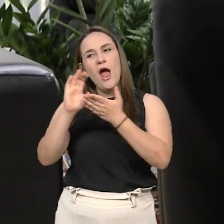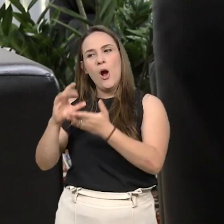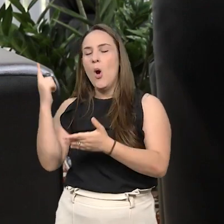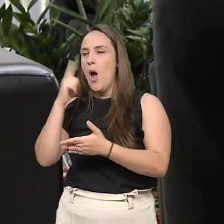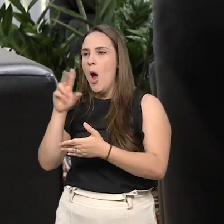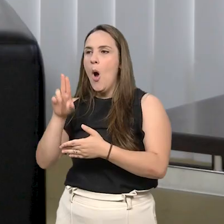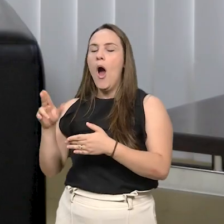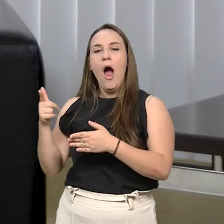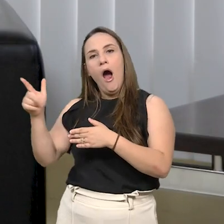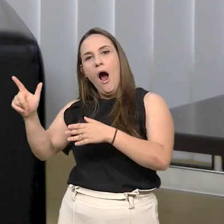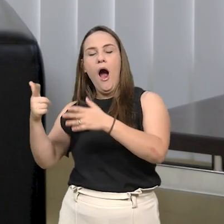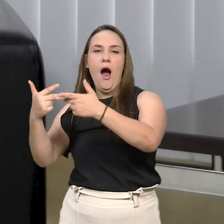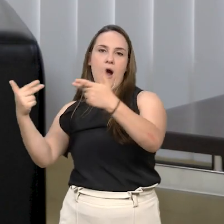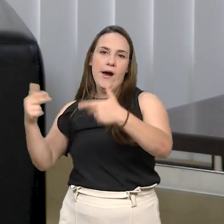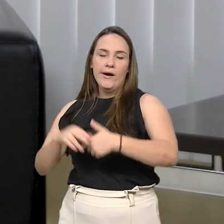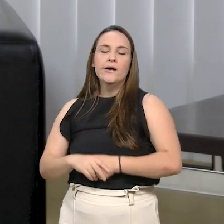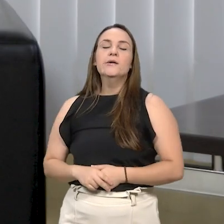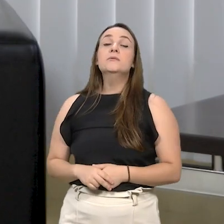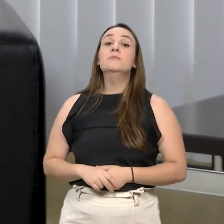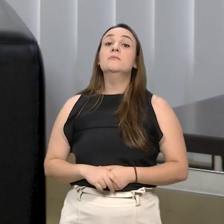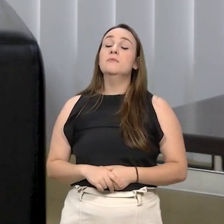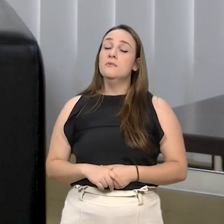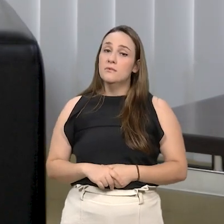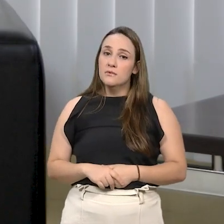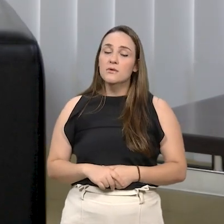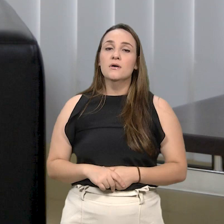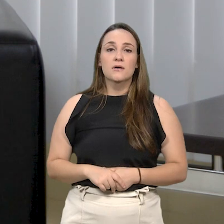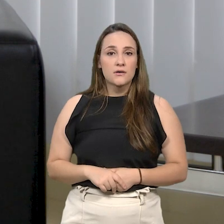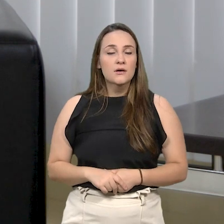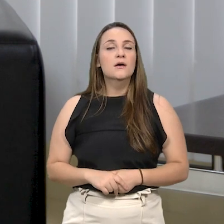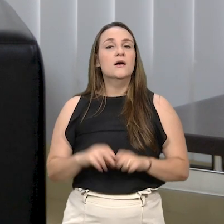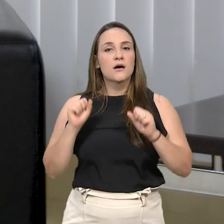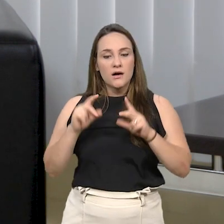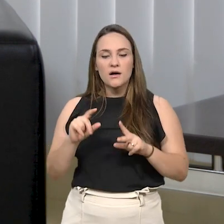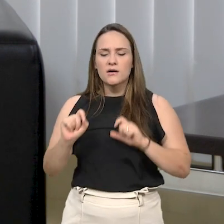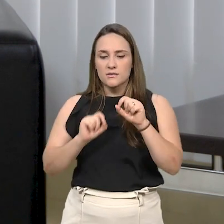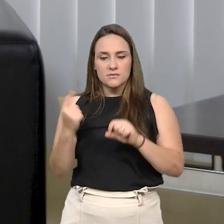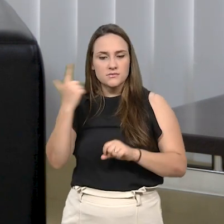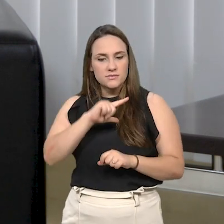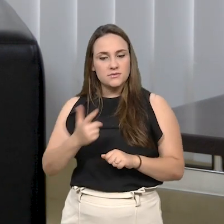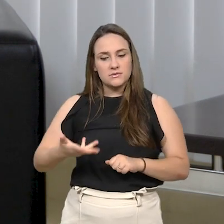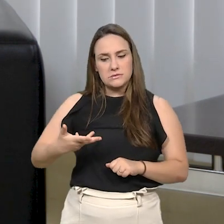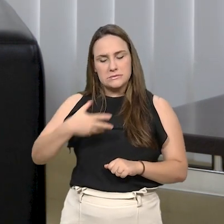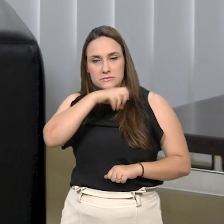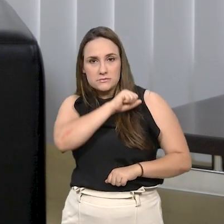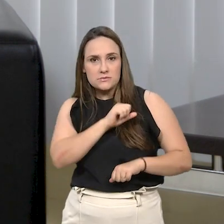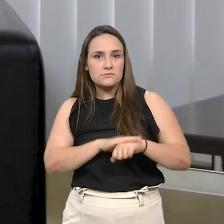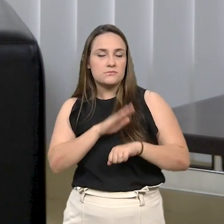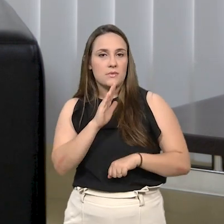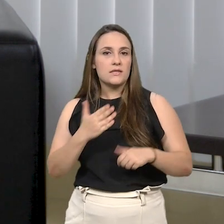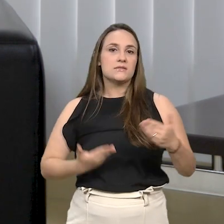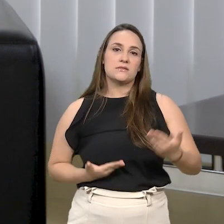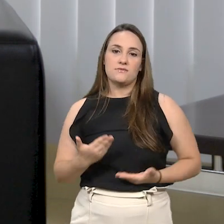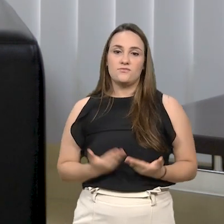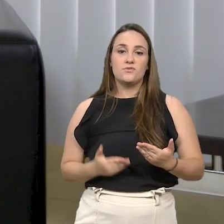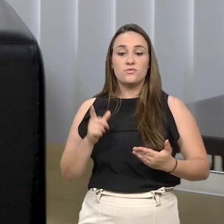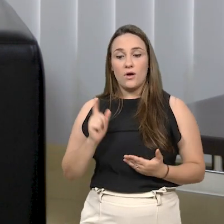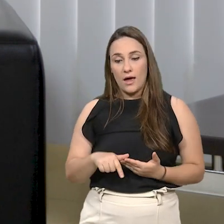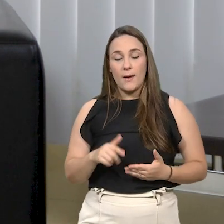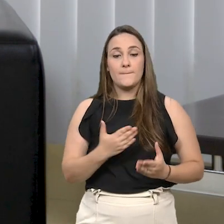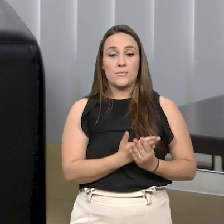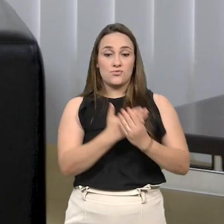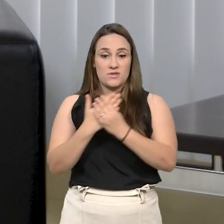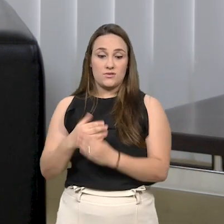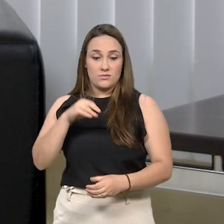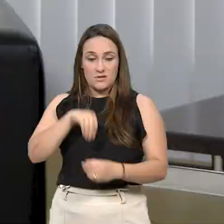dinheiro em outros lugares. Então, uma dessas questões que agilizam o serviço, que é a questão da